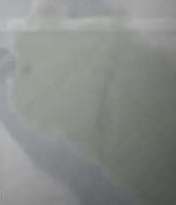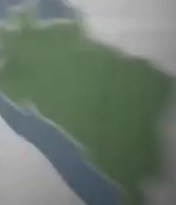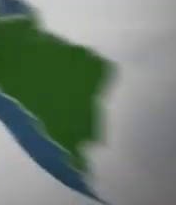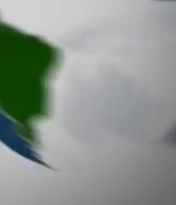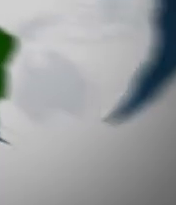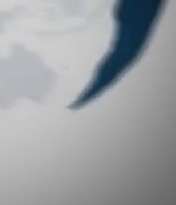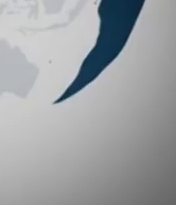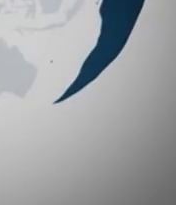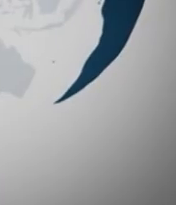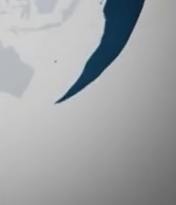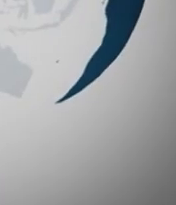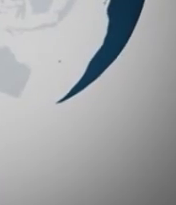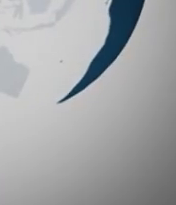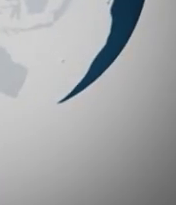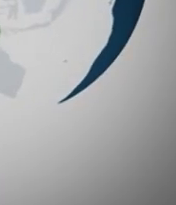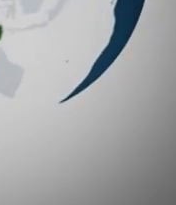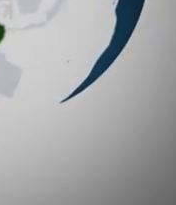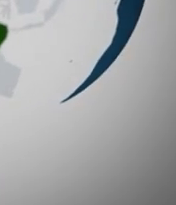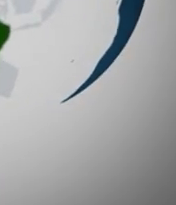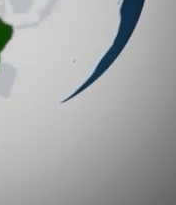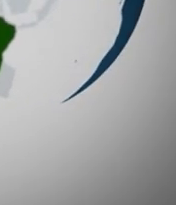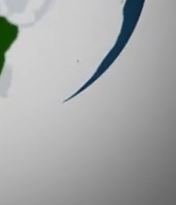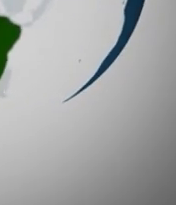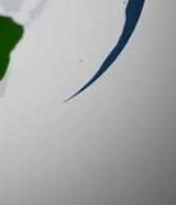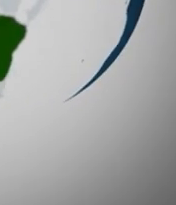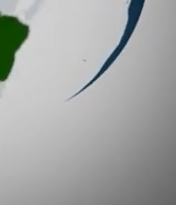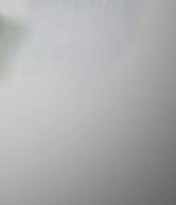Tchau. Tchau. Tchau.